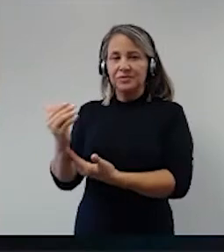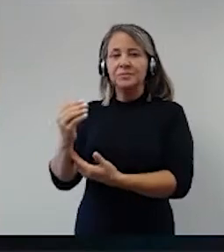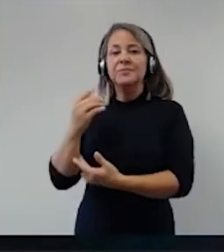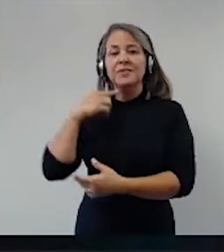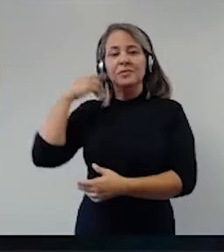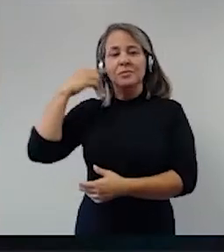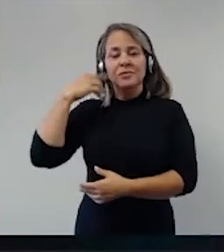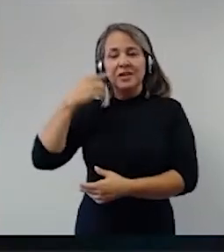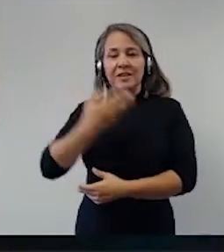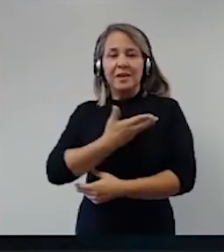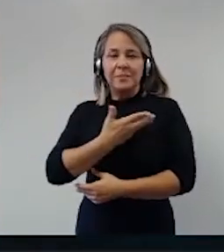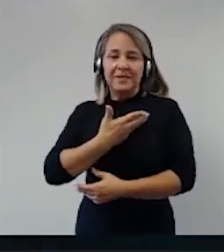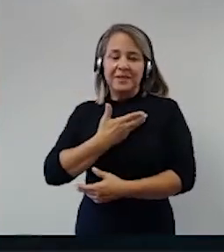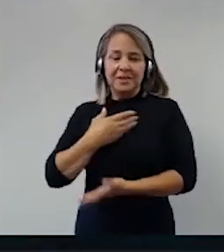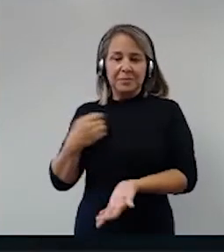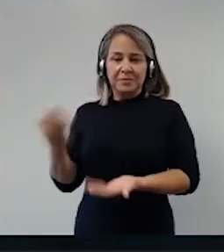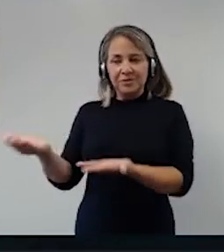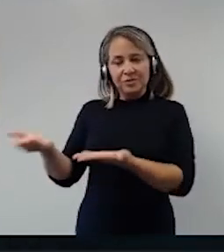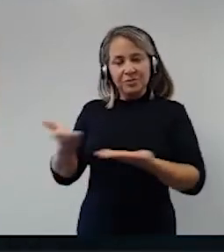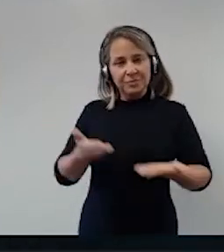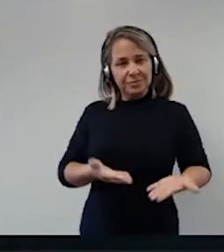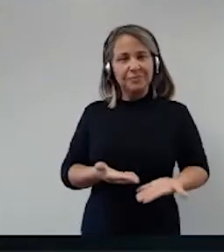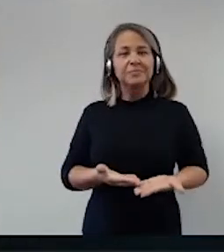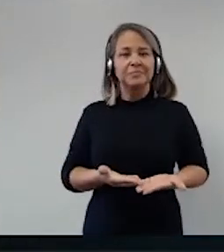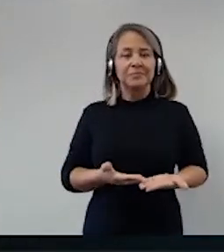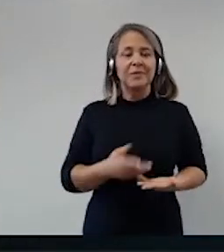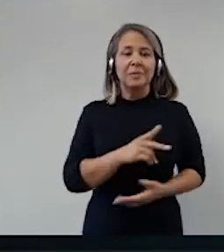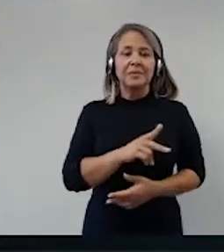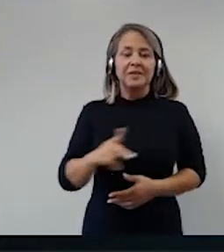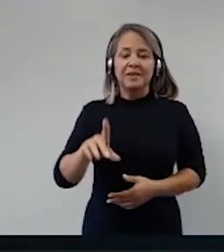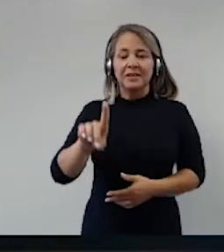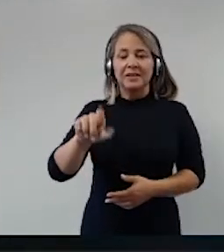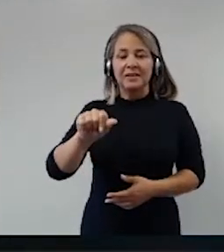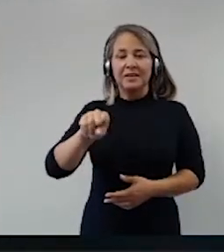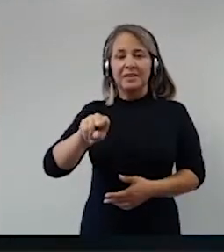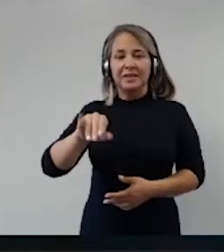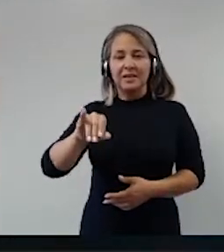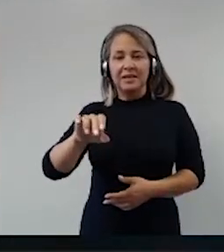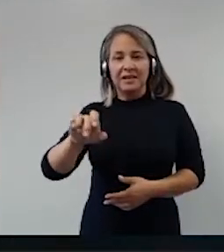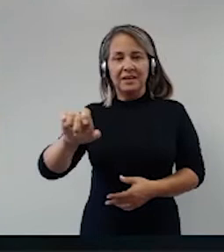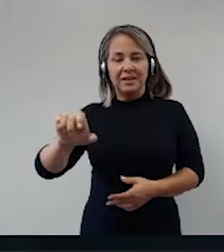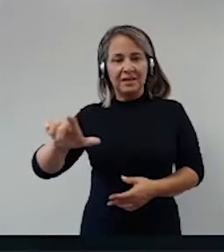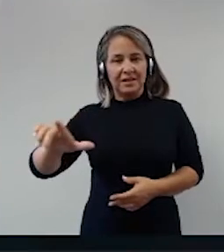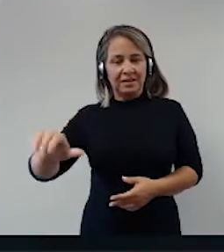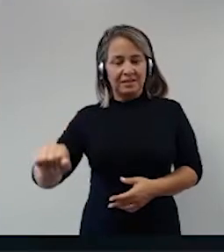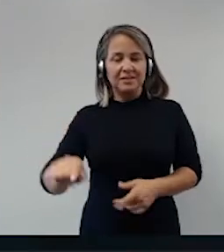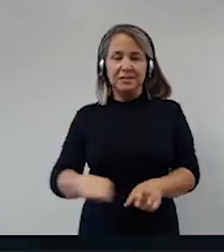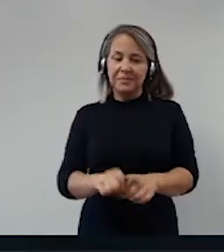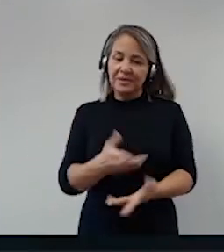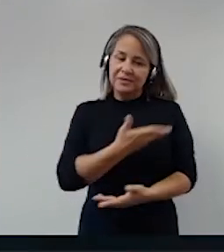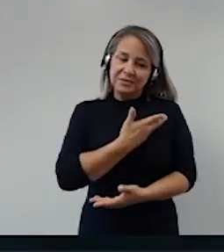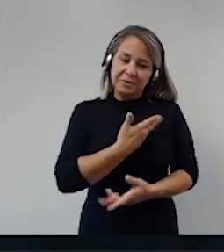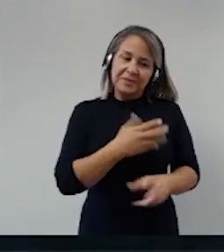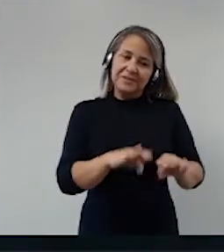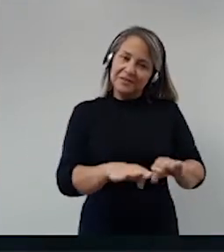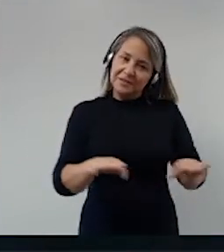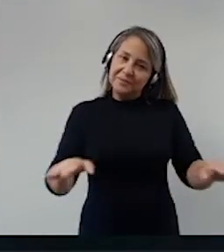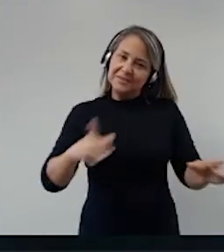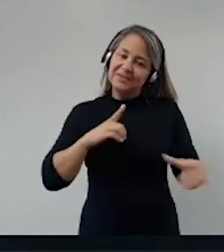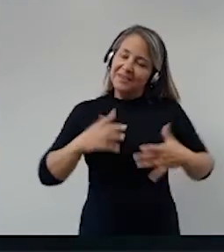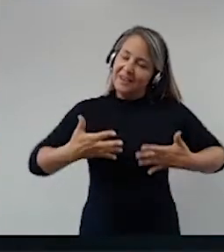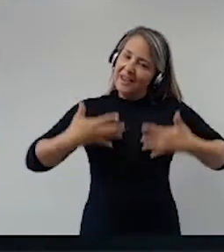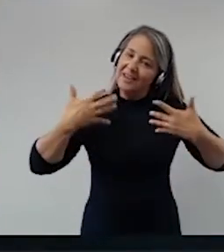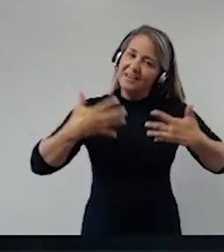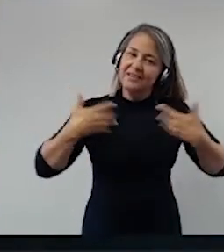da minha querida amiga que me convidou para esse evento, a presidenta Daniela Teixeira, e aos colegas de mesa com quem eu tenho a honra e